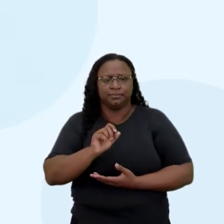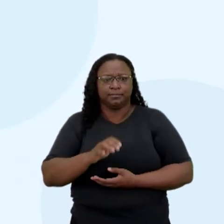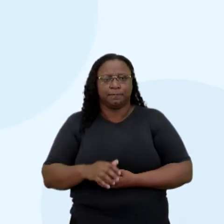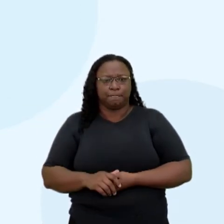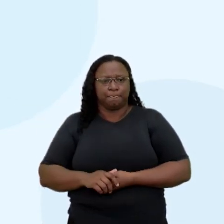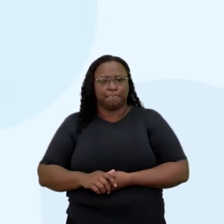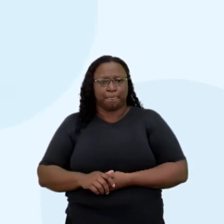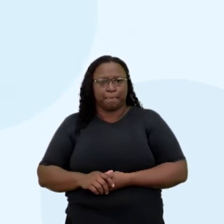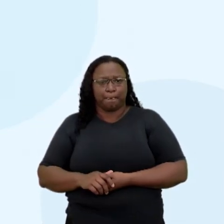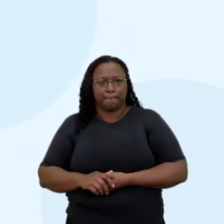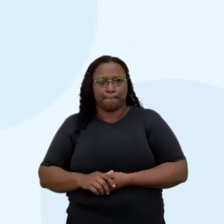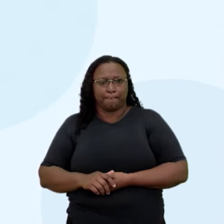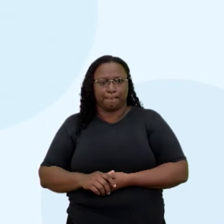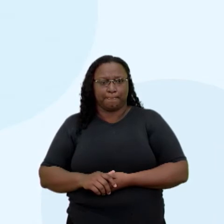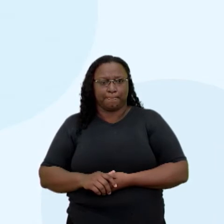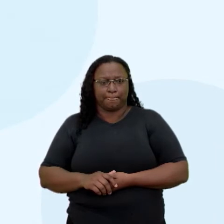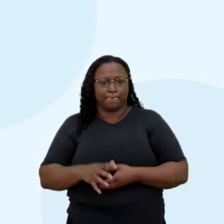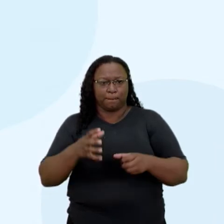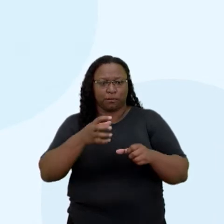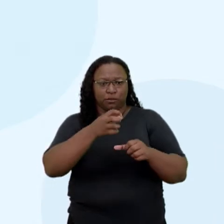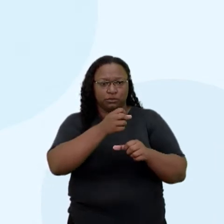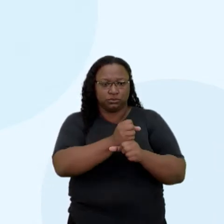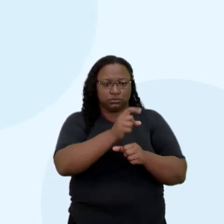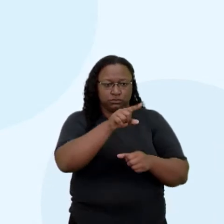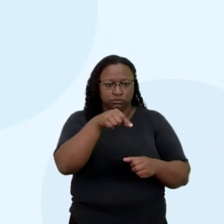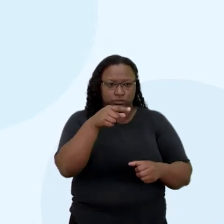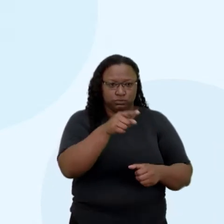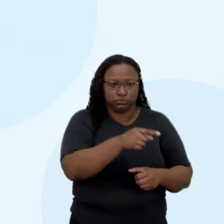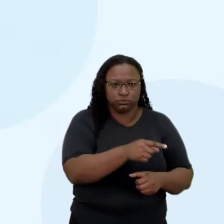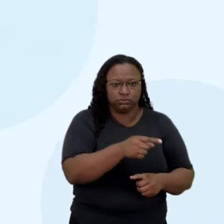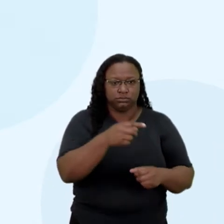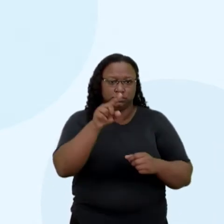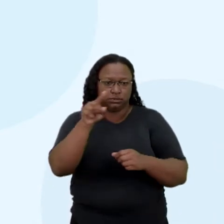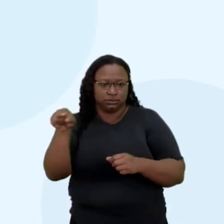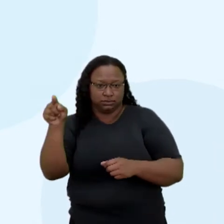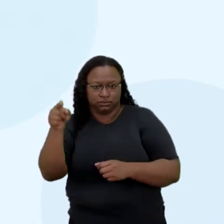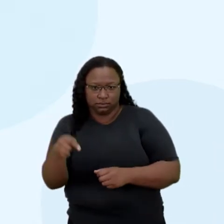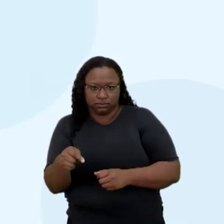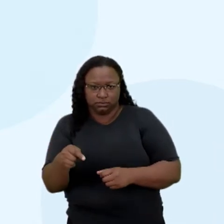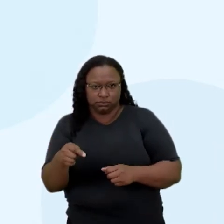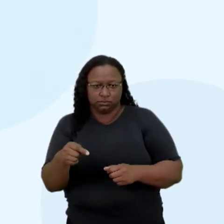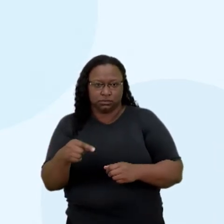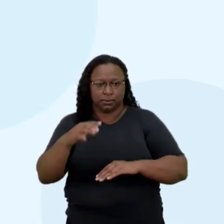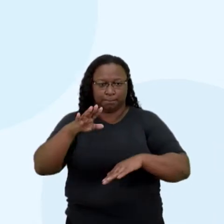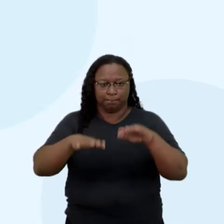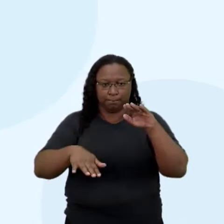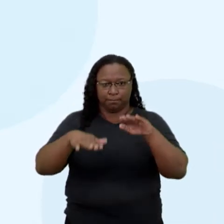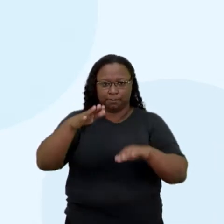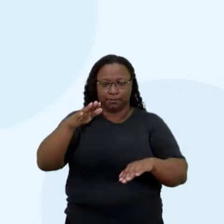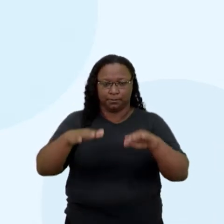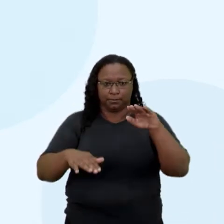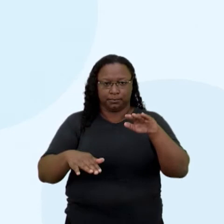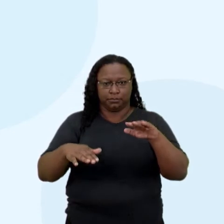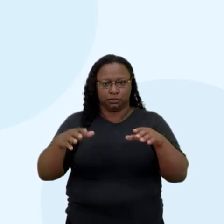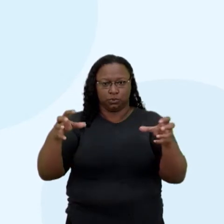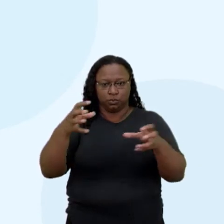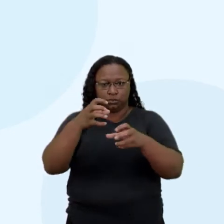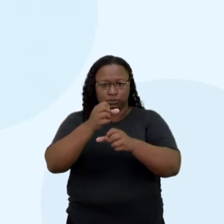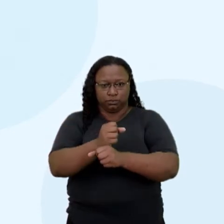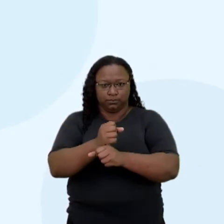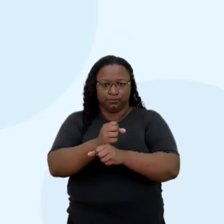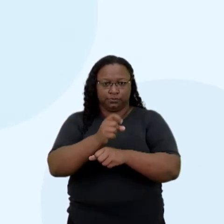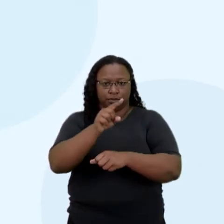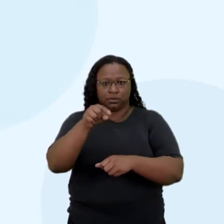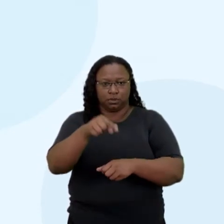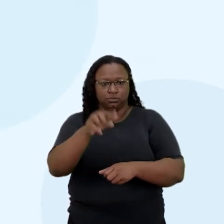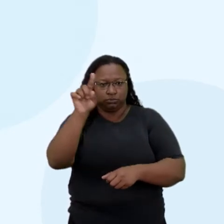ok? O somatório do xi, o somatório do yi, a média, os valores do xi ao quadrado, yi ao quadrado,